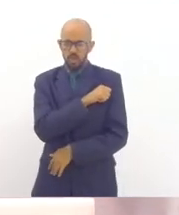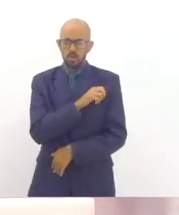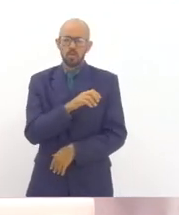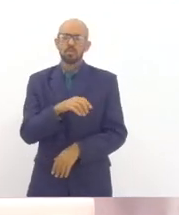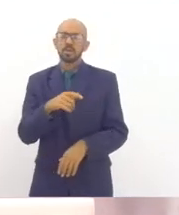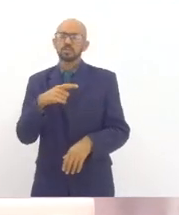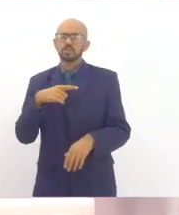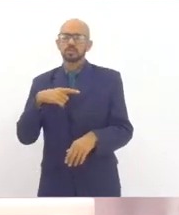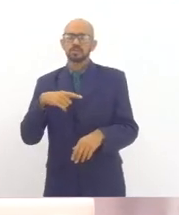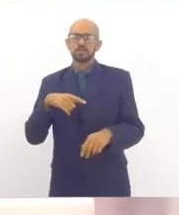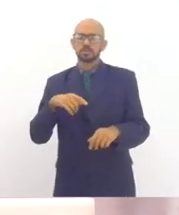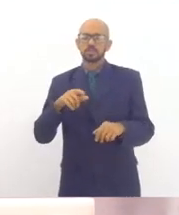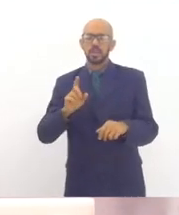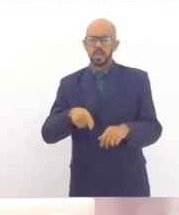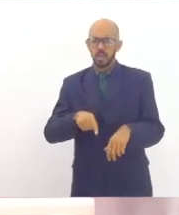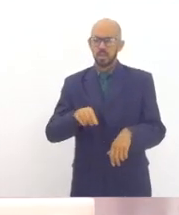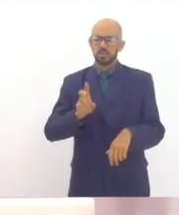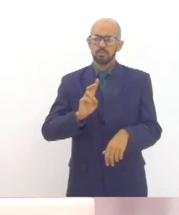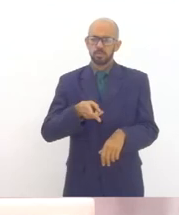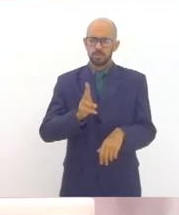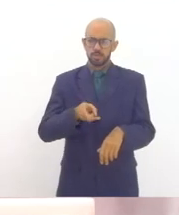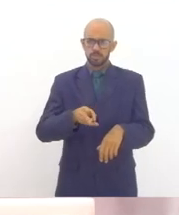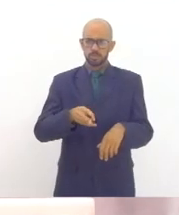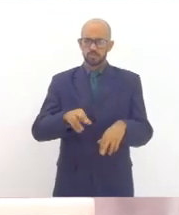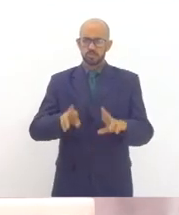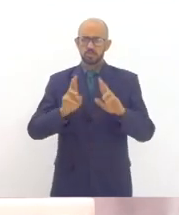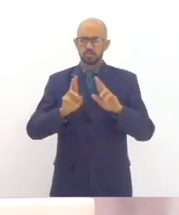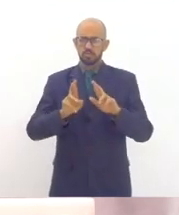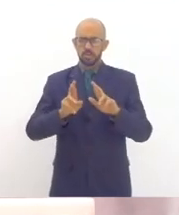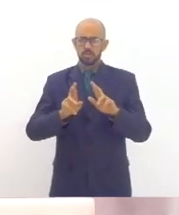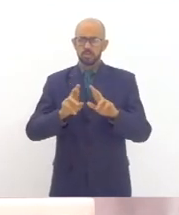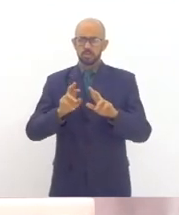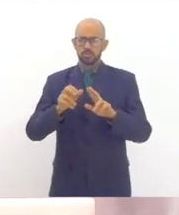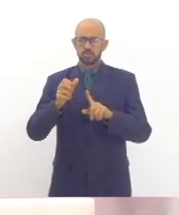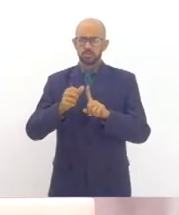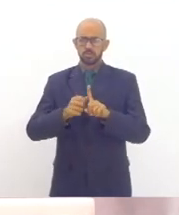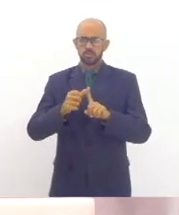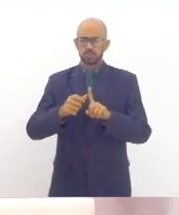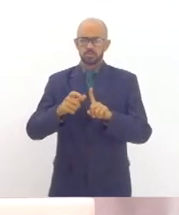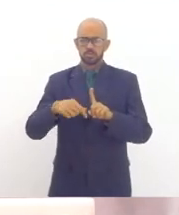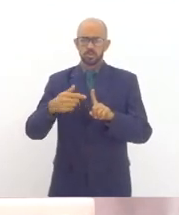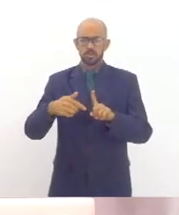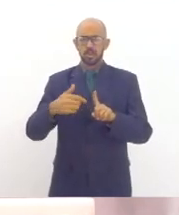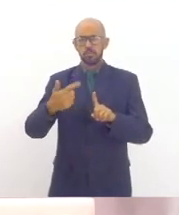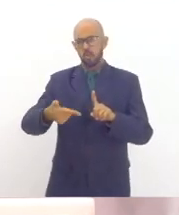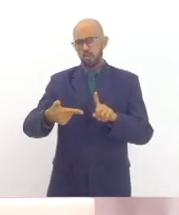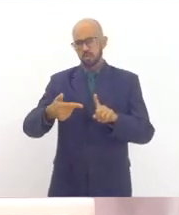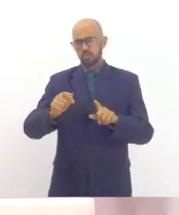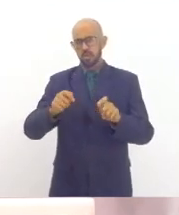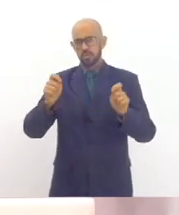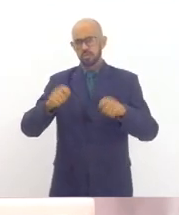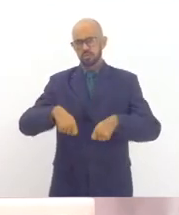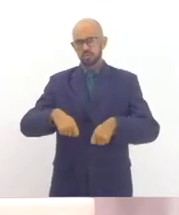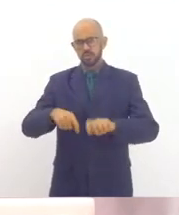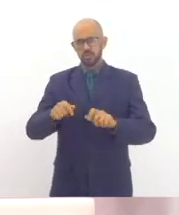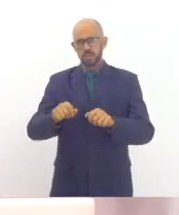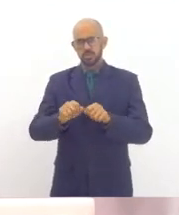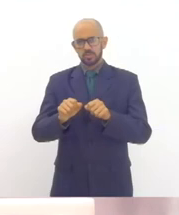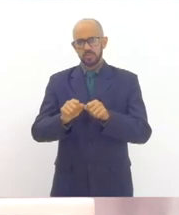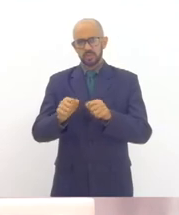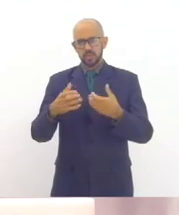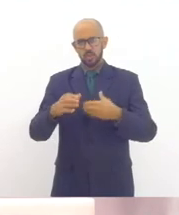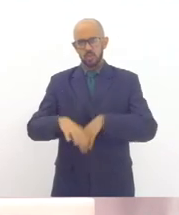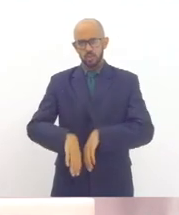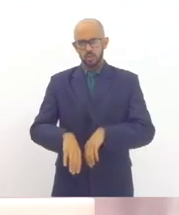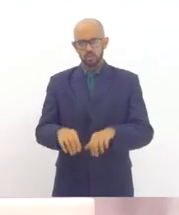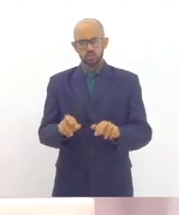e a gente espera que no próximo período, com a possibilidade de abertura de concursos, né, isso pode ser feito de forma planejada, a gente